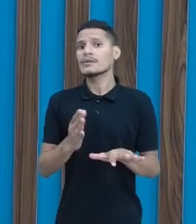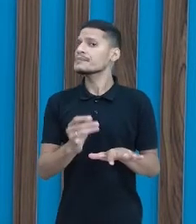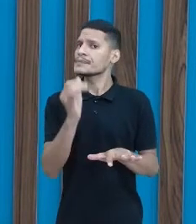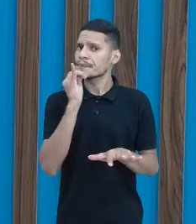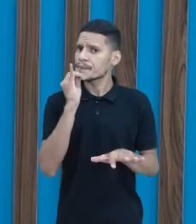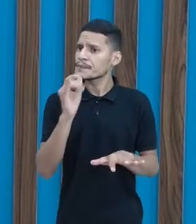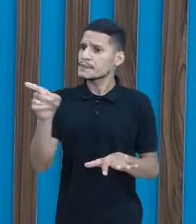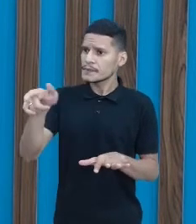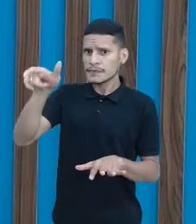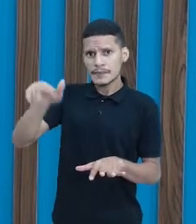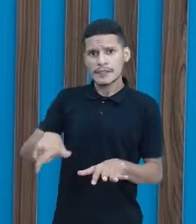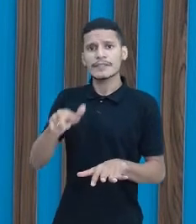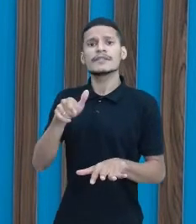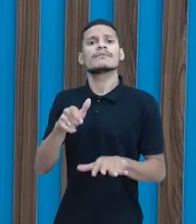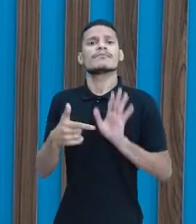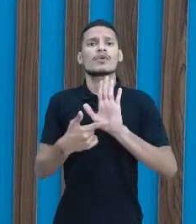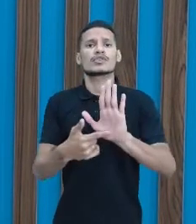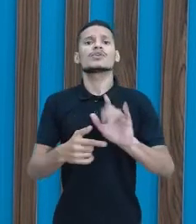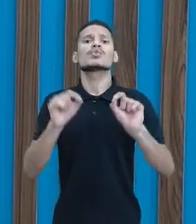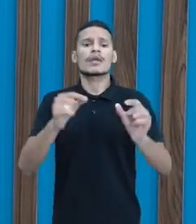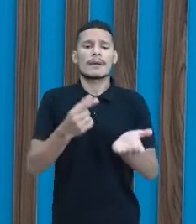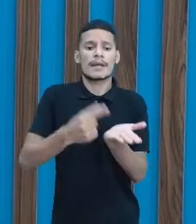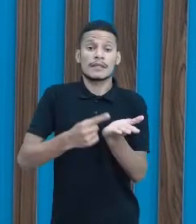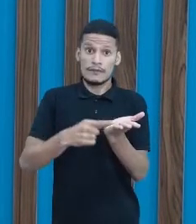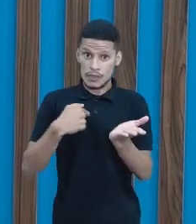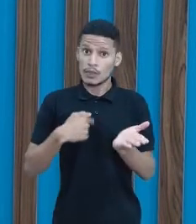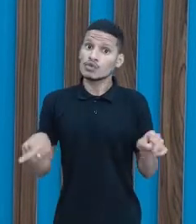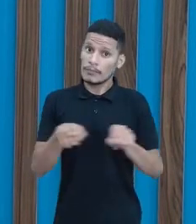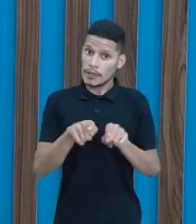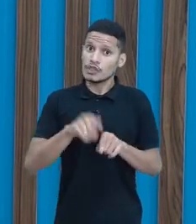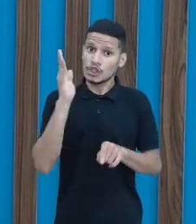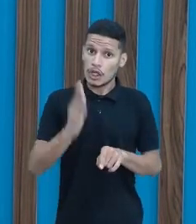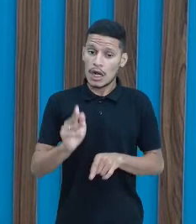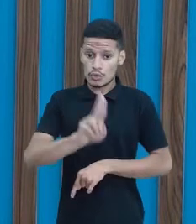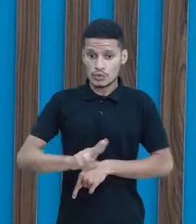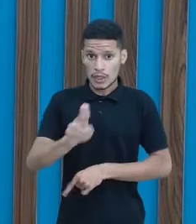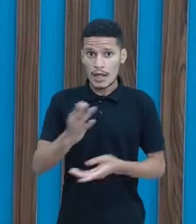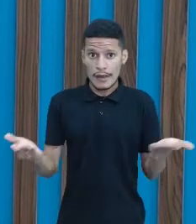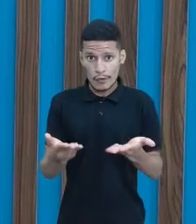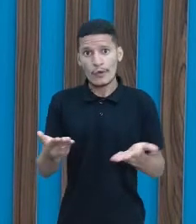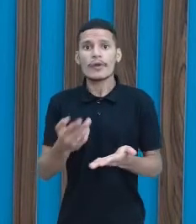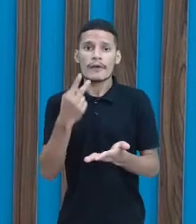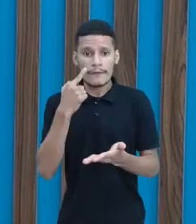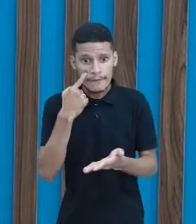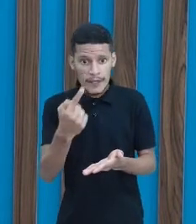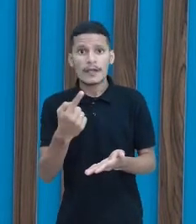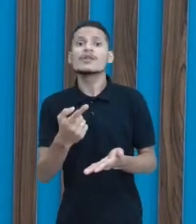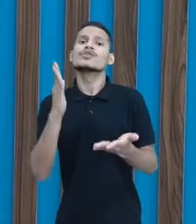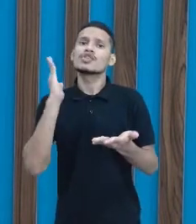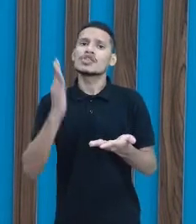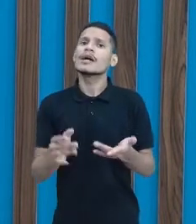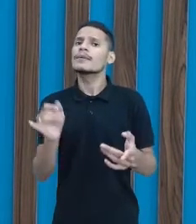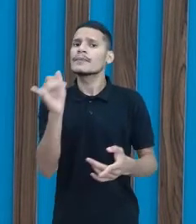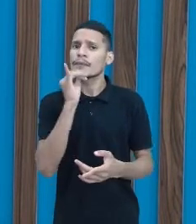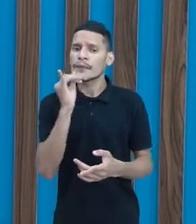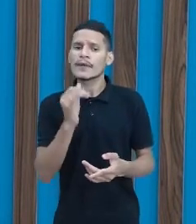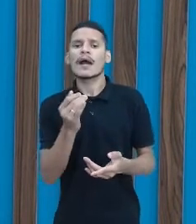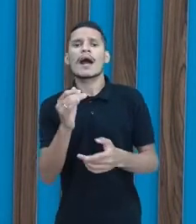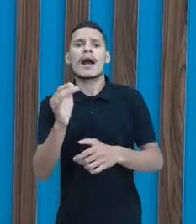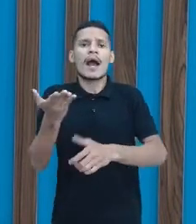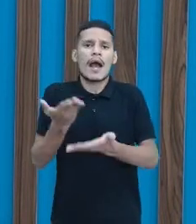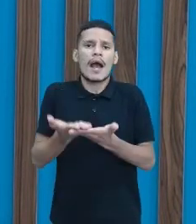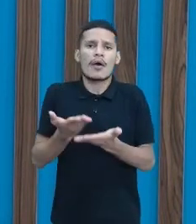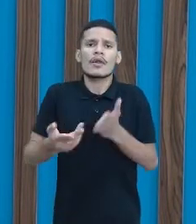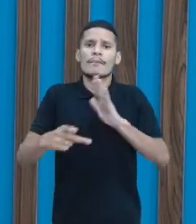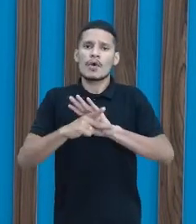do aplicativo. Inclusive, eu estou com o meu aplicativo aqui aberto já, vendo que a aula já está sendo transmitida, então a gente está na fase de